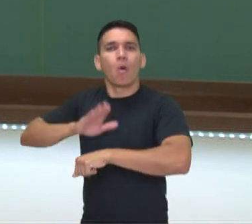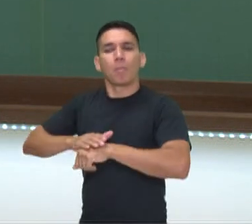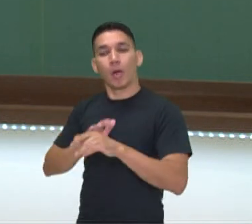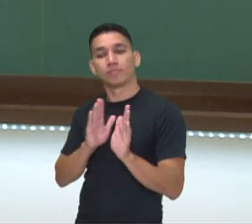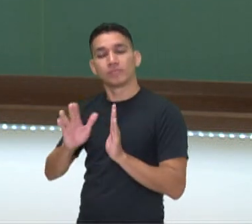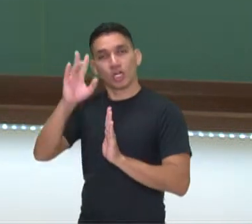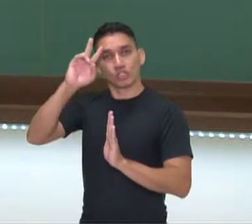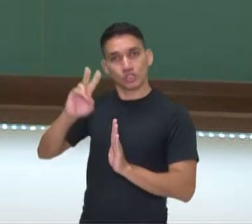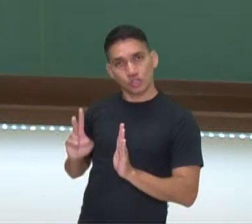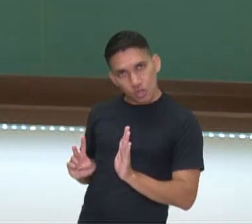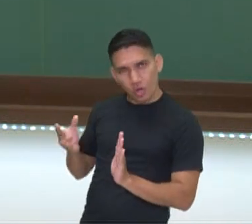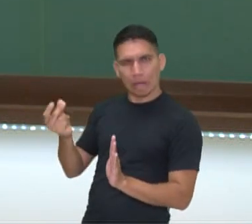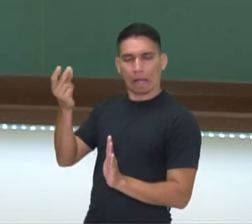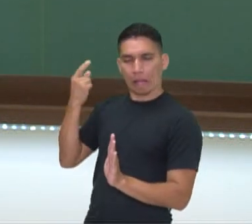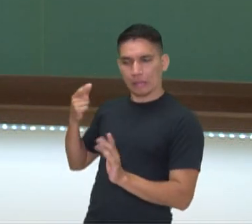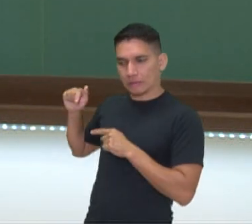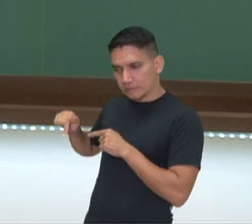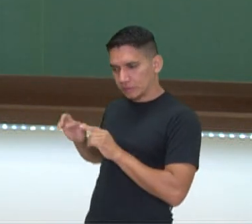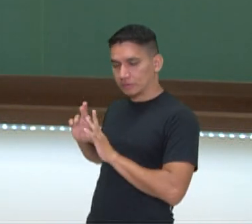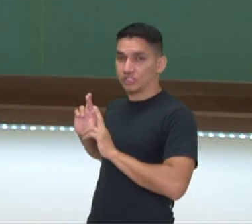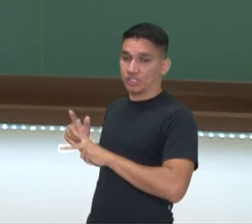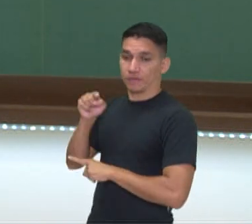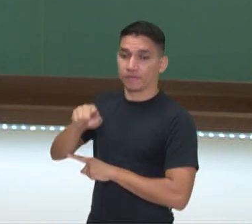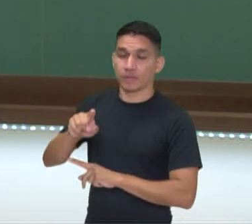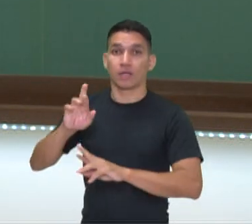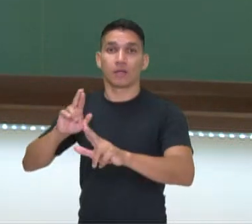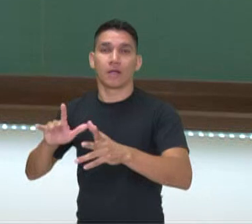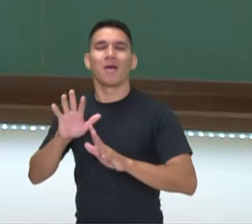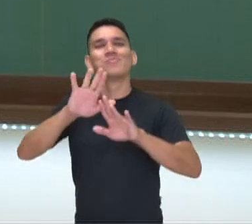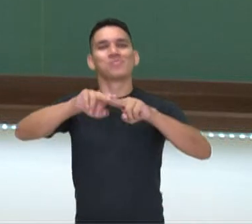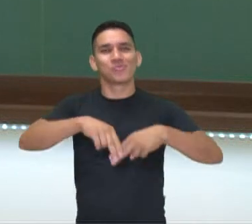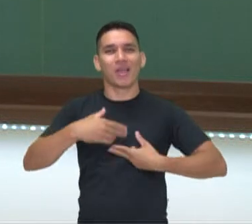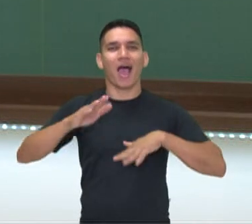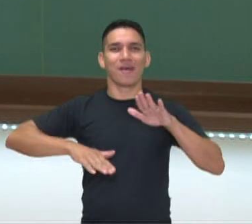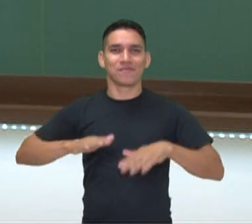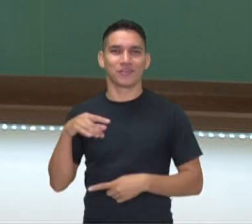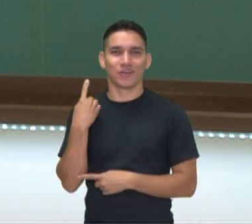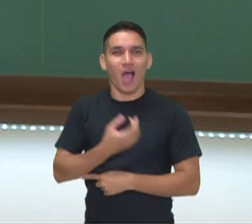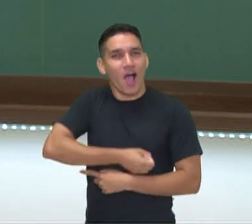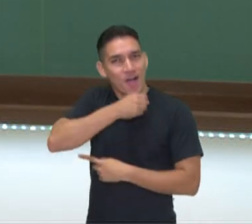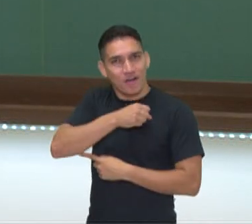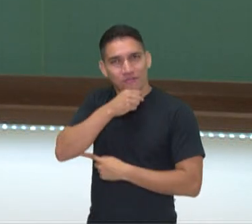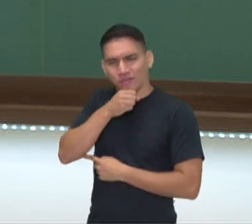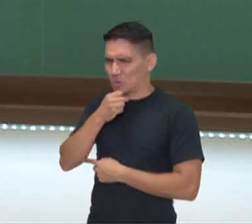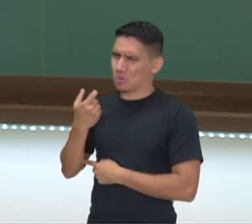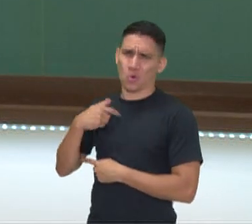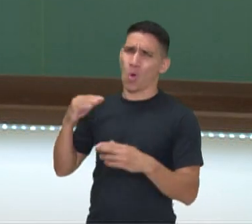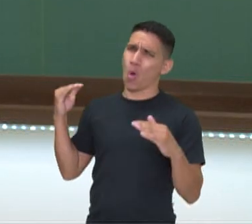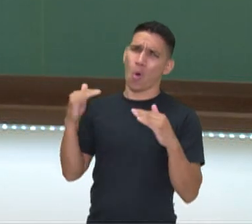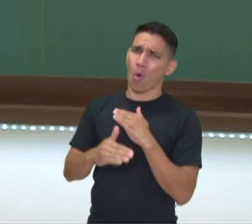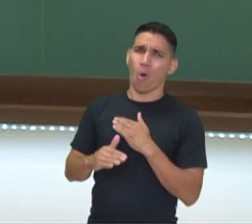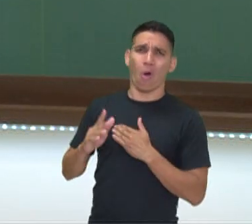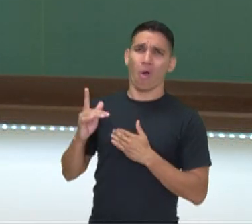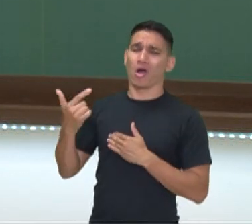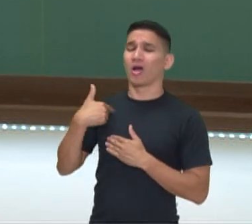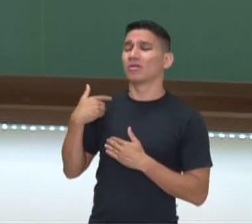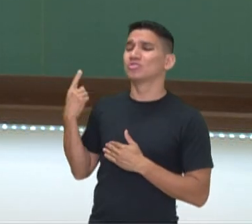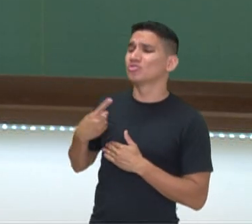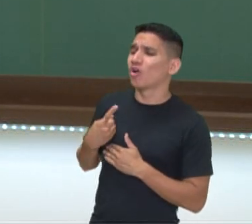outra. É por isso que às vezes os nossos avós não concordam totalmente com aquilo que a gente considera certo, errado,